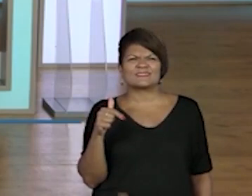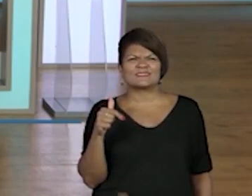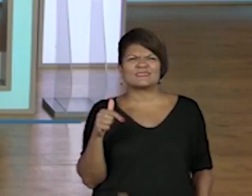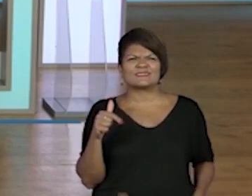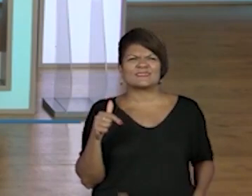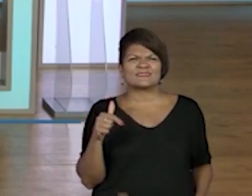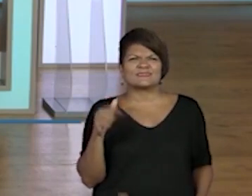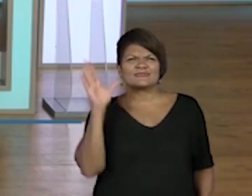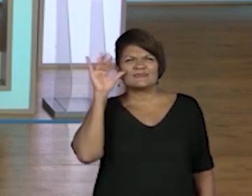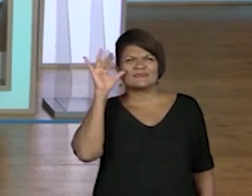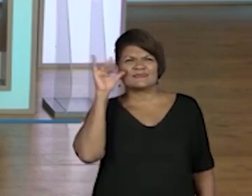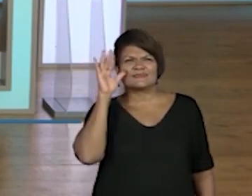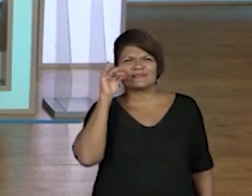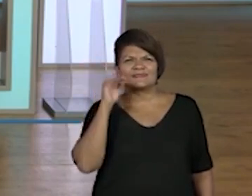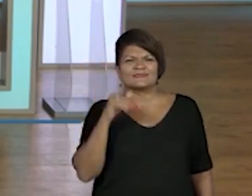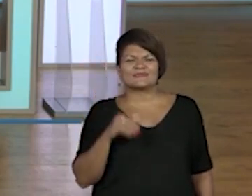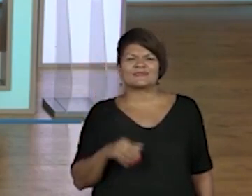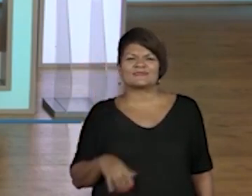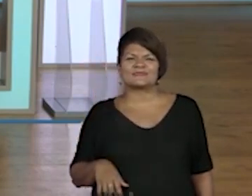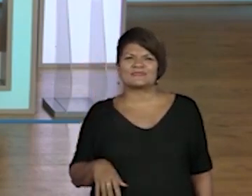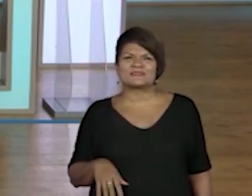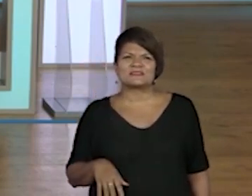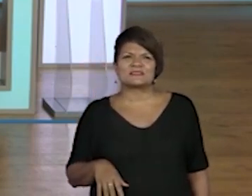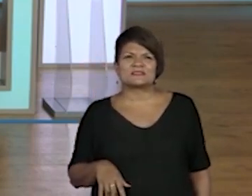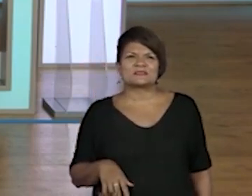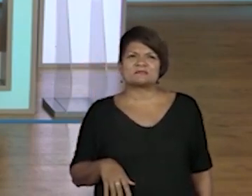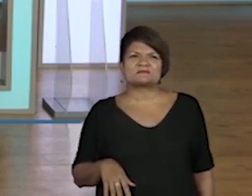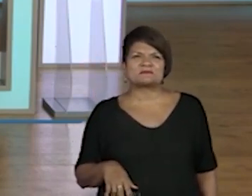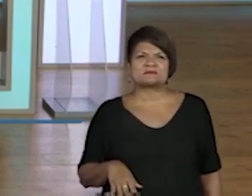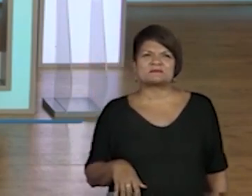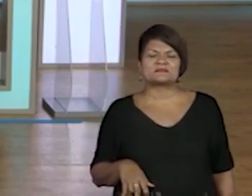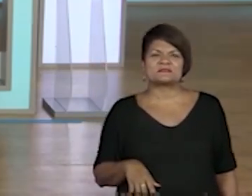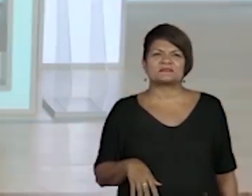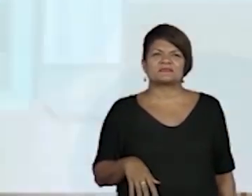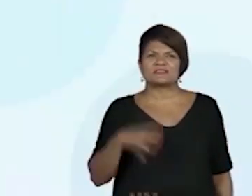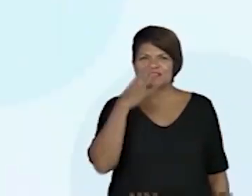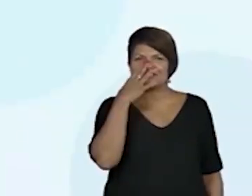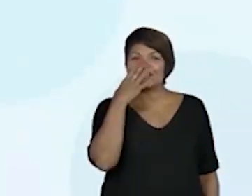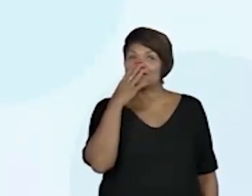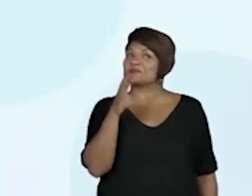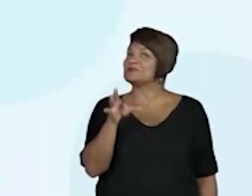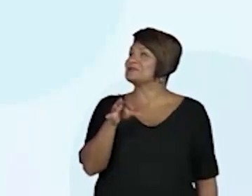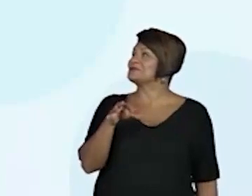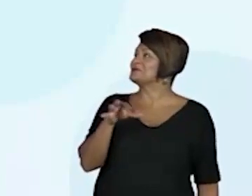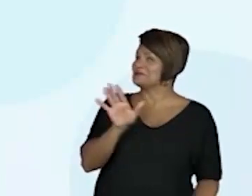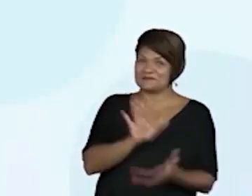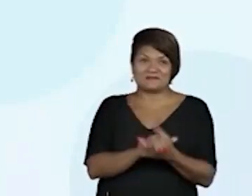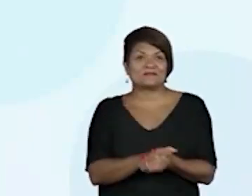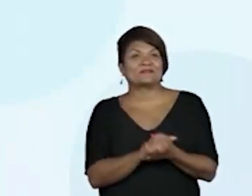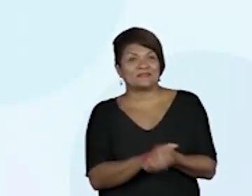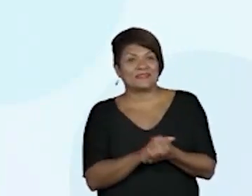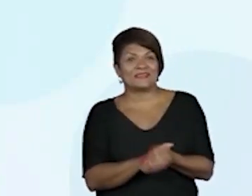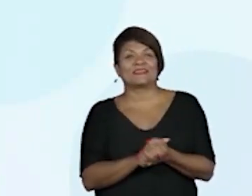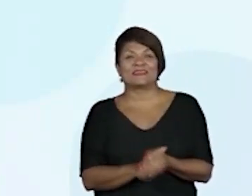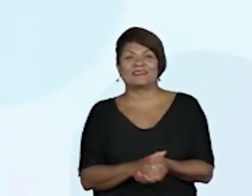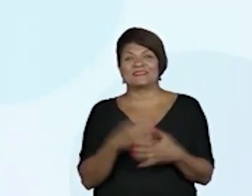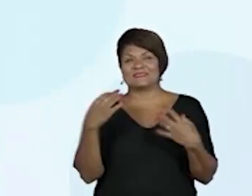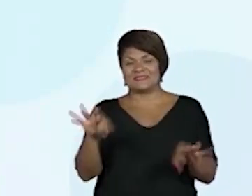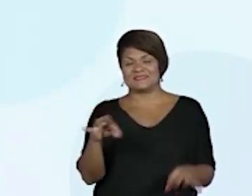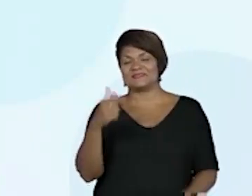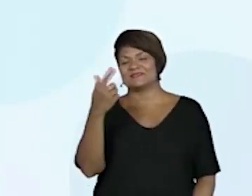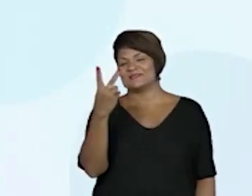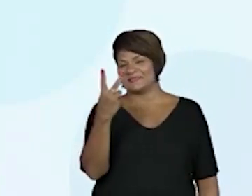vai olhar. Eu também, se eu falar que lembro, olha lá, cachorrinho, muito bem. 27. Acertou aqui,